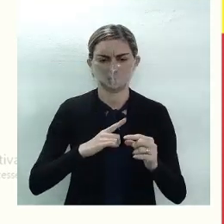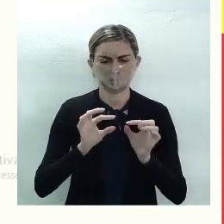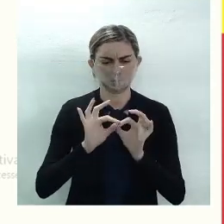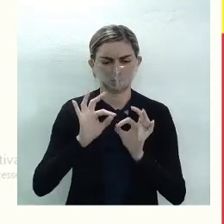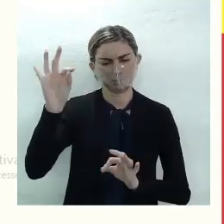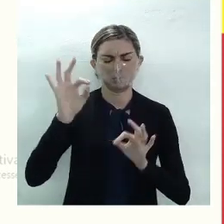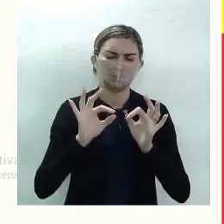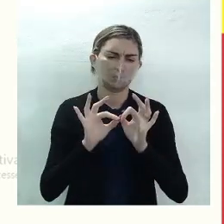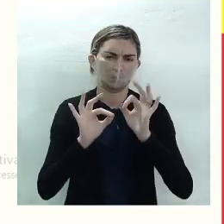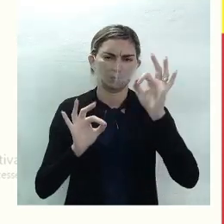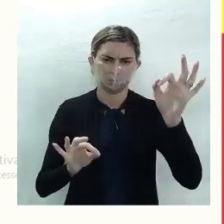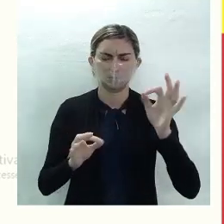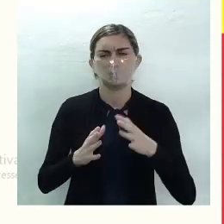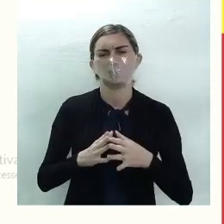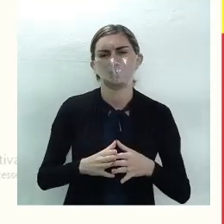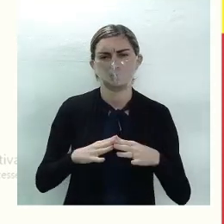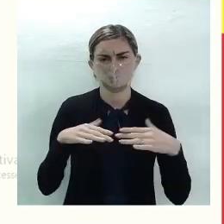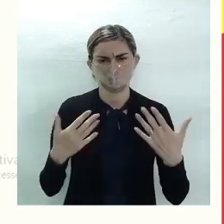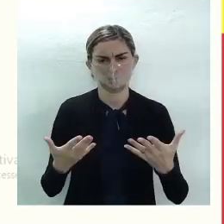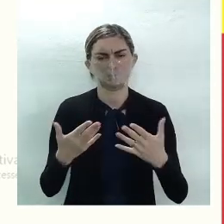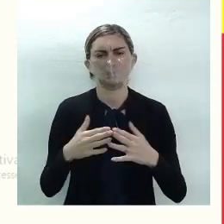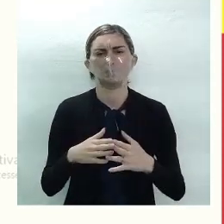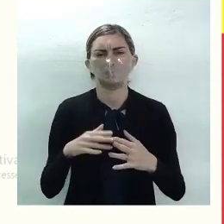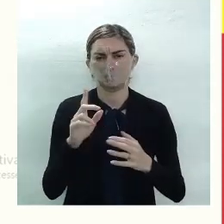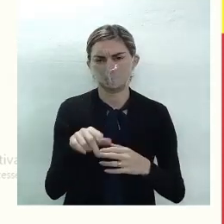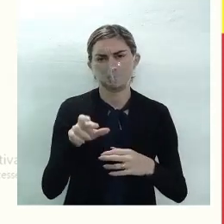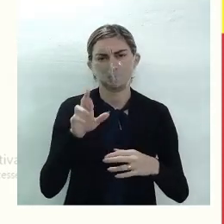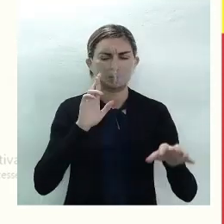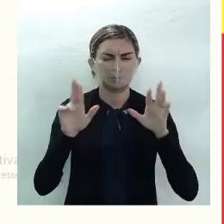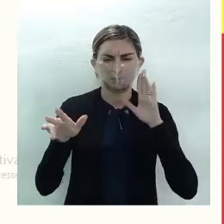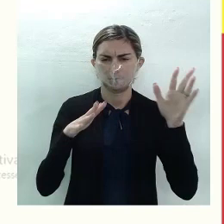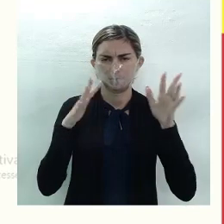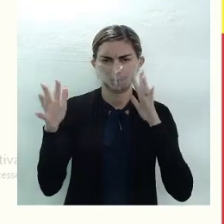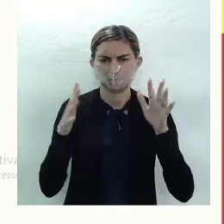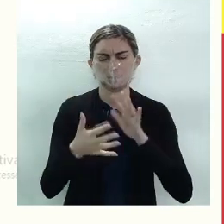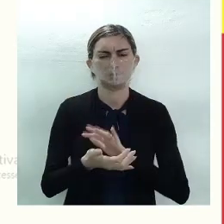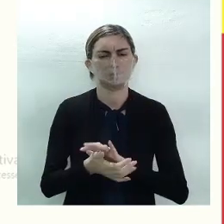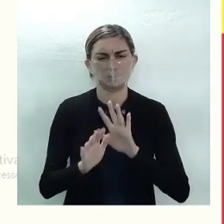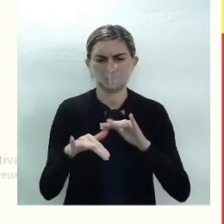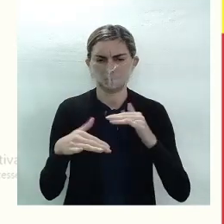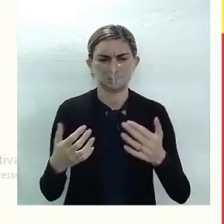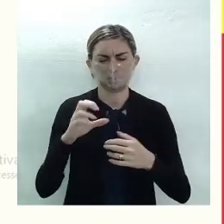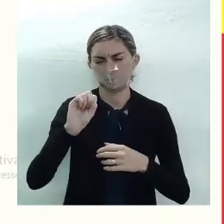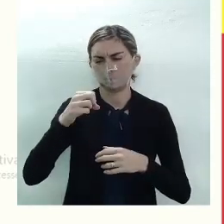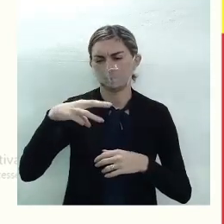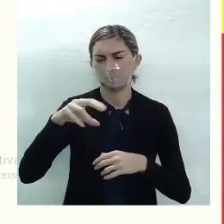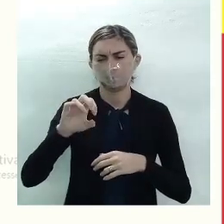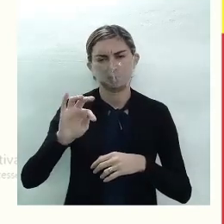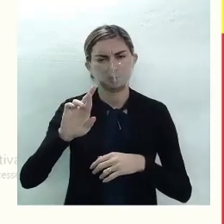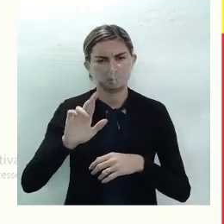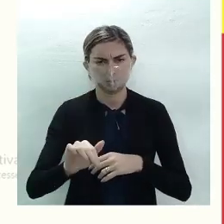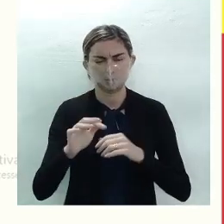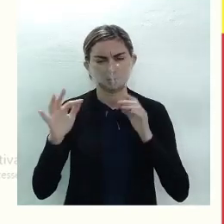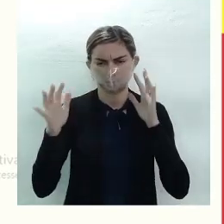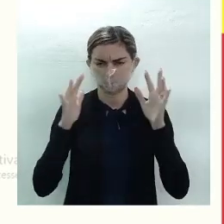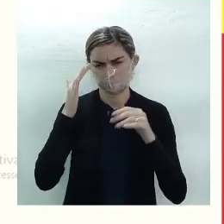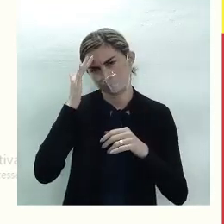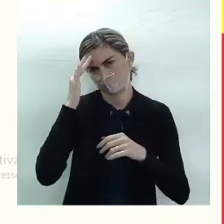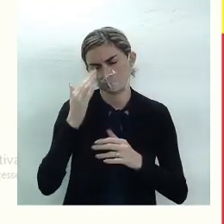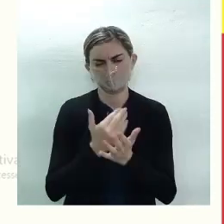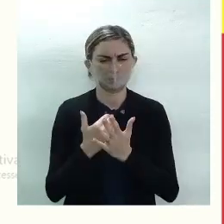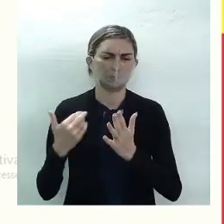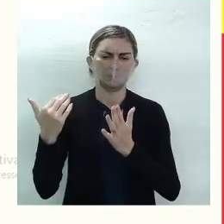distância dos pontos do lado direito. Então, é reflexão. Então, eixo de simetria e reflexão. Entendendo mais